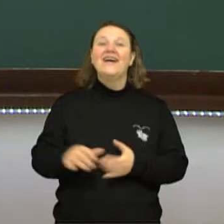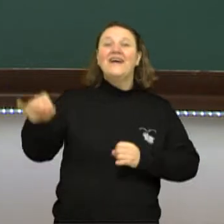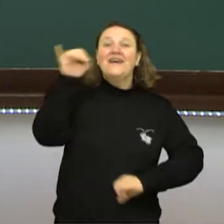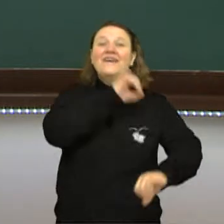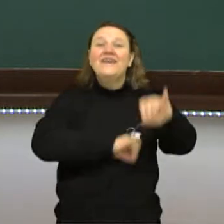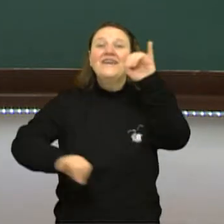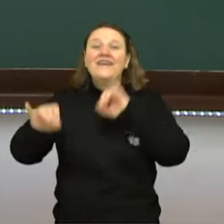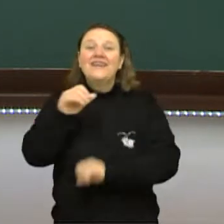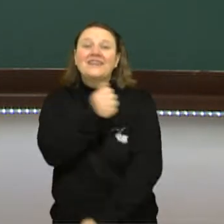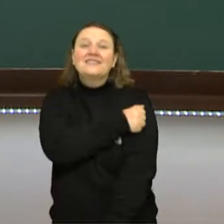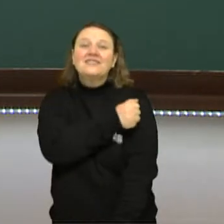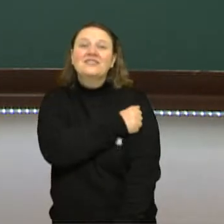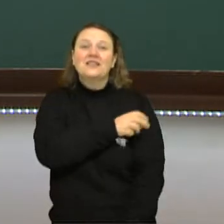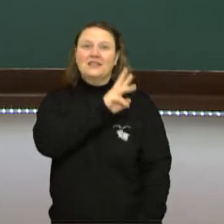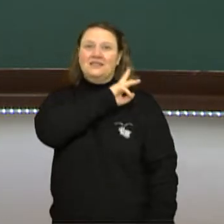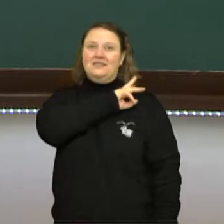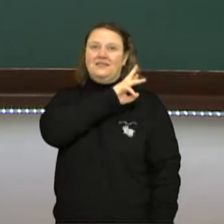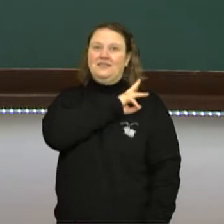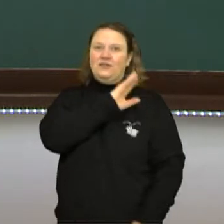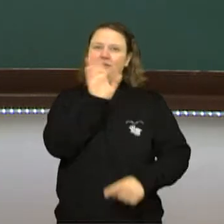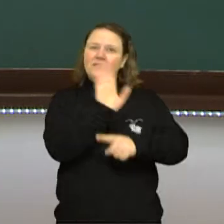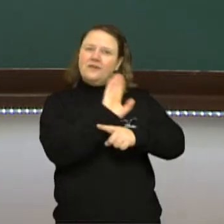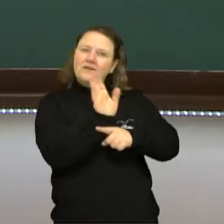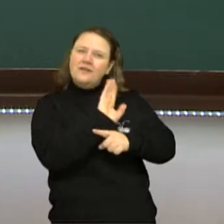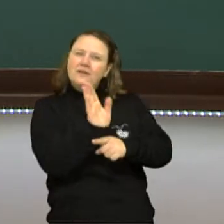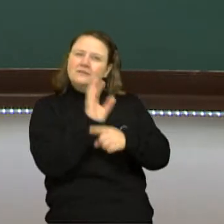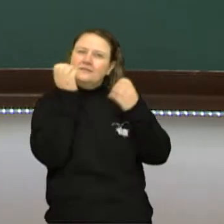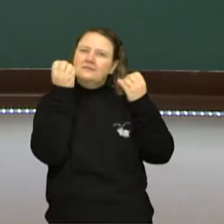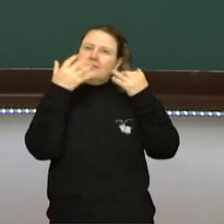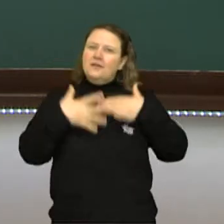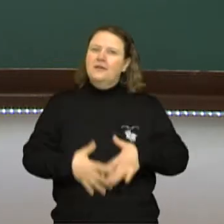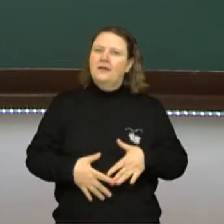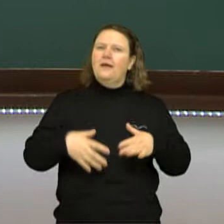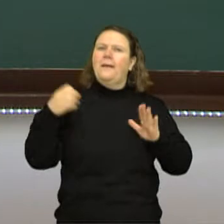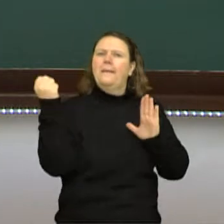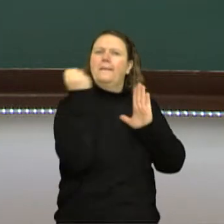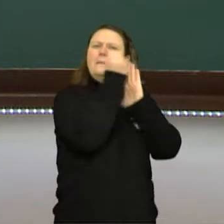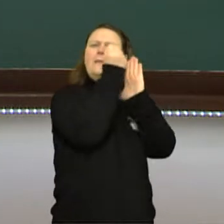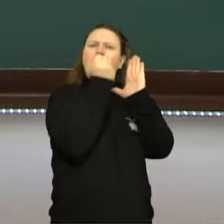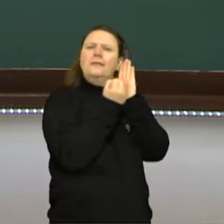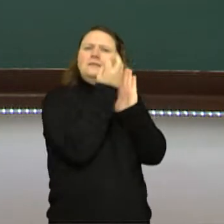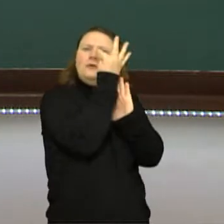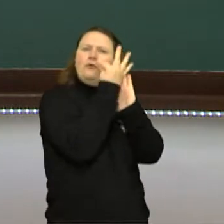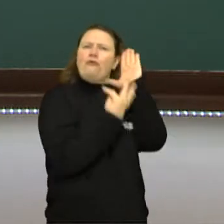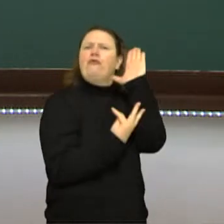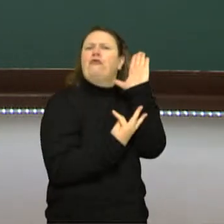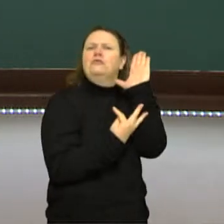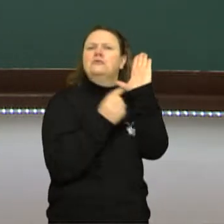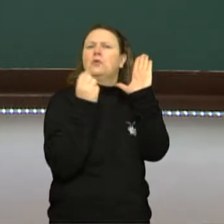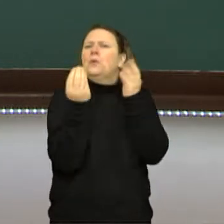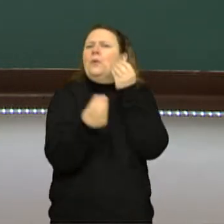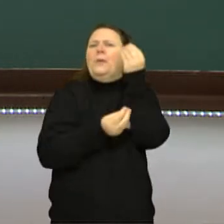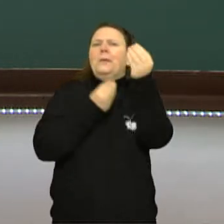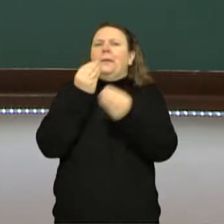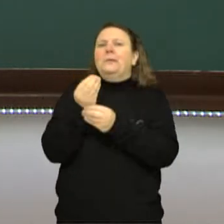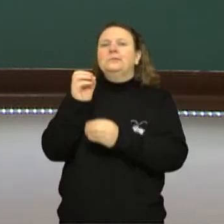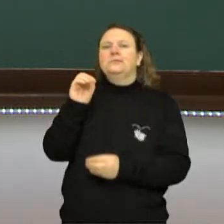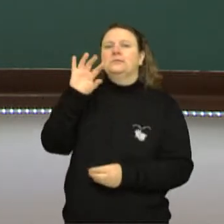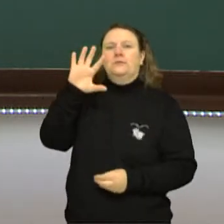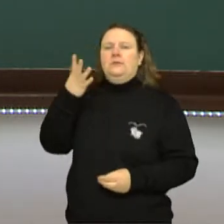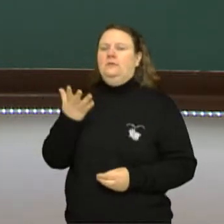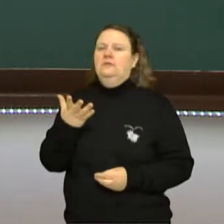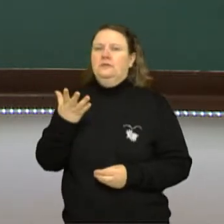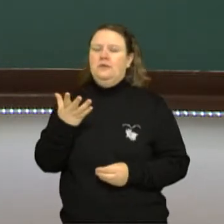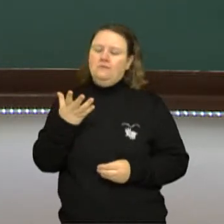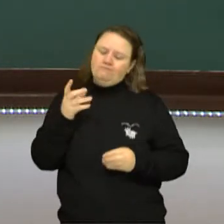Olá, estudantes da terceira série. Nesse vídeo vamos falar sobre os discourse markers, os marcadores de discurso, e como eles funcionam para construir